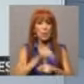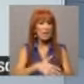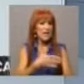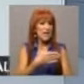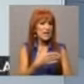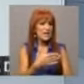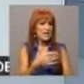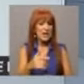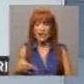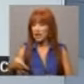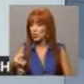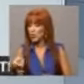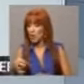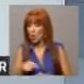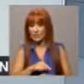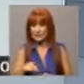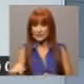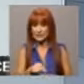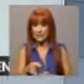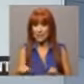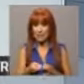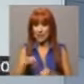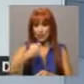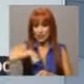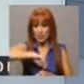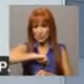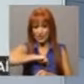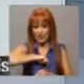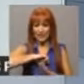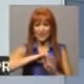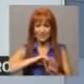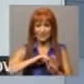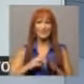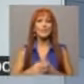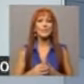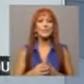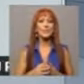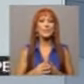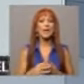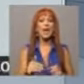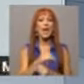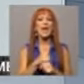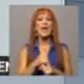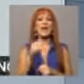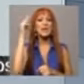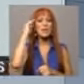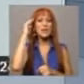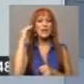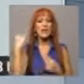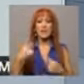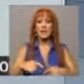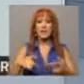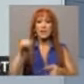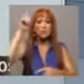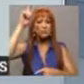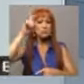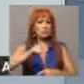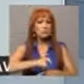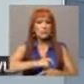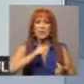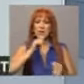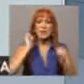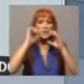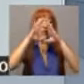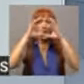17 e os 19 graus, mais junto à Espanha. Quanto à Arquipélago da Madeira. Temos então um dia com períodos de